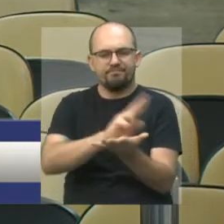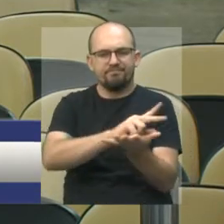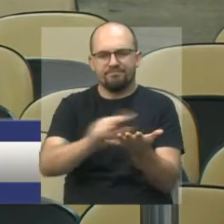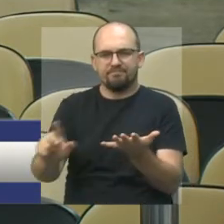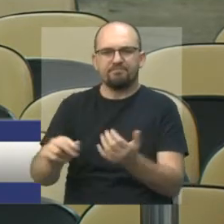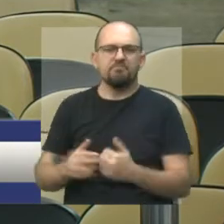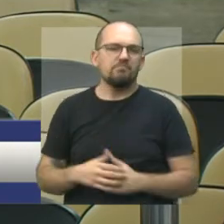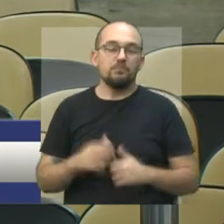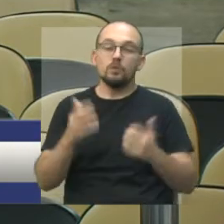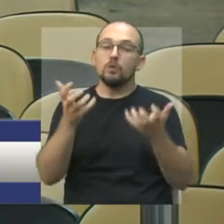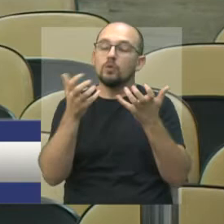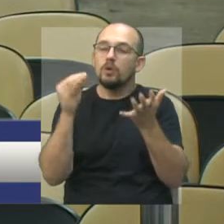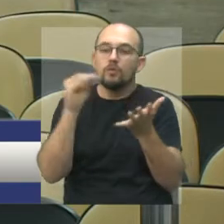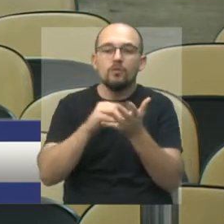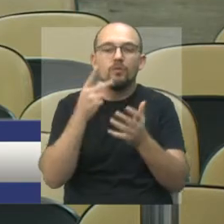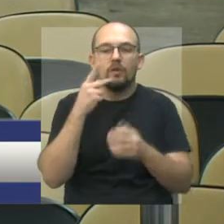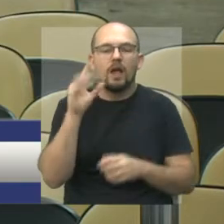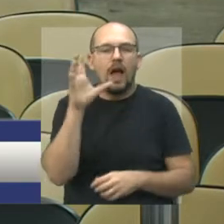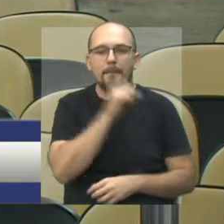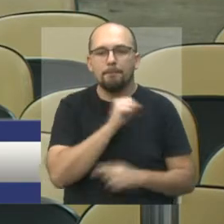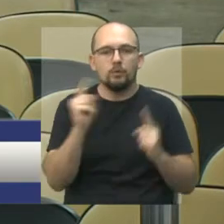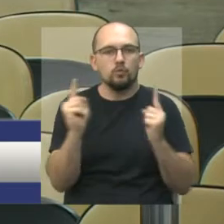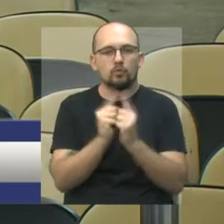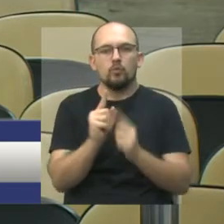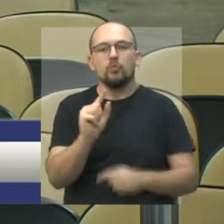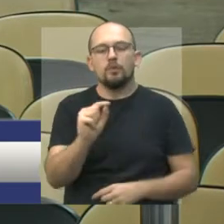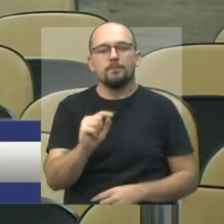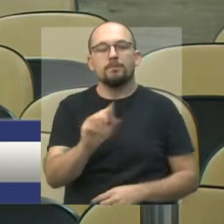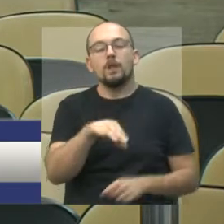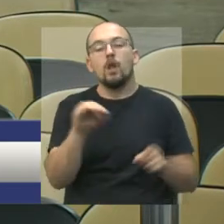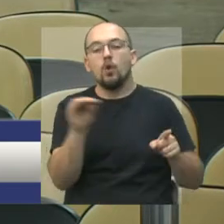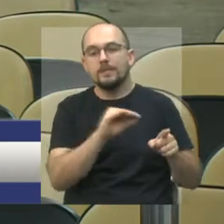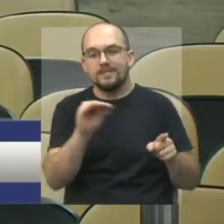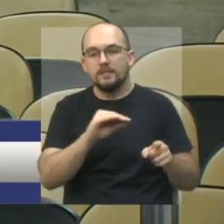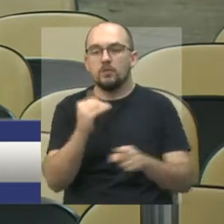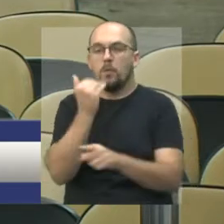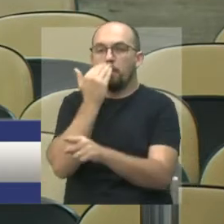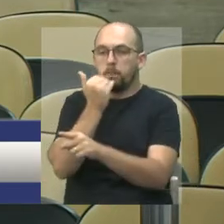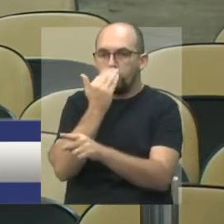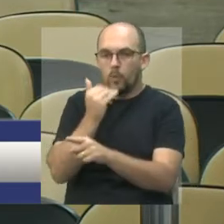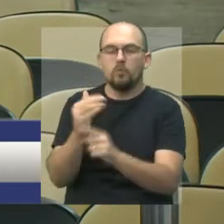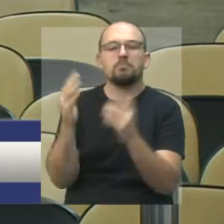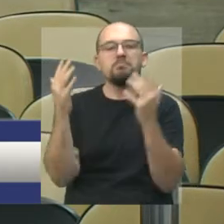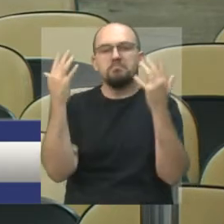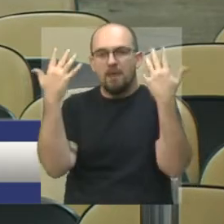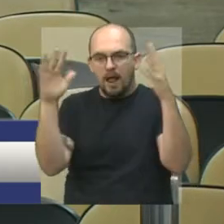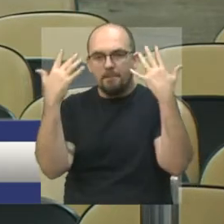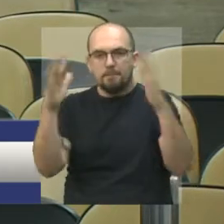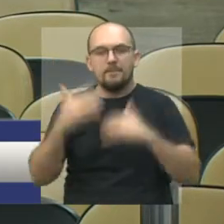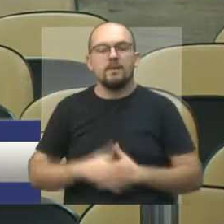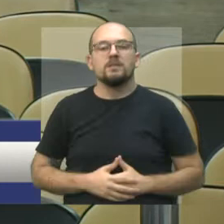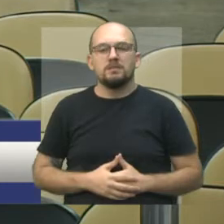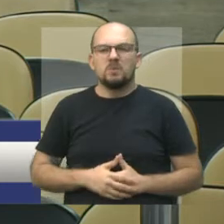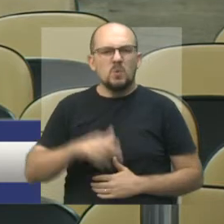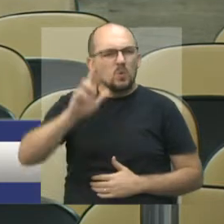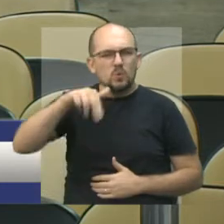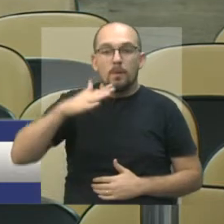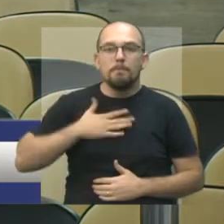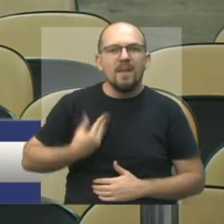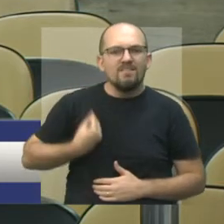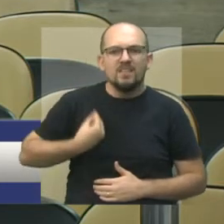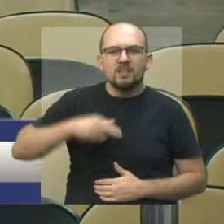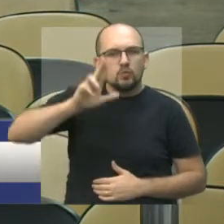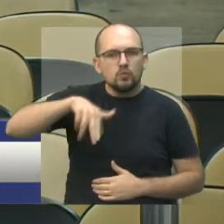queria aqui salientar rapidinho, tá? Luizinho e Borgo, parabéns. Nunca na minha vida me senti tão